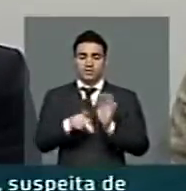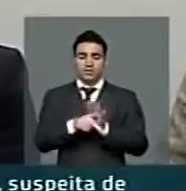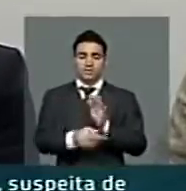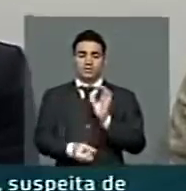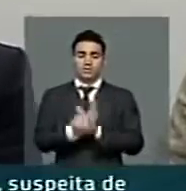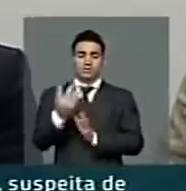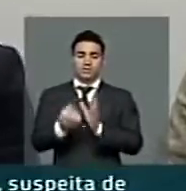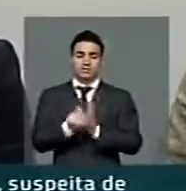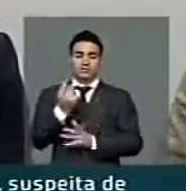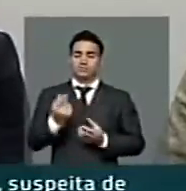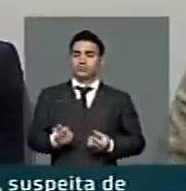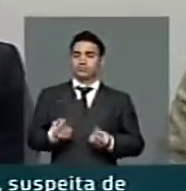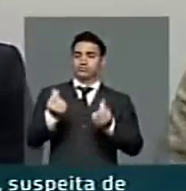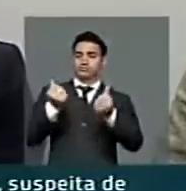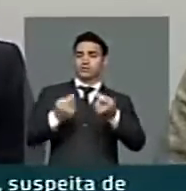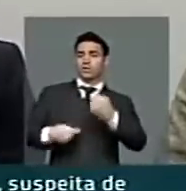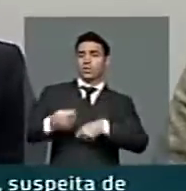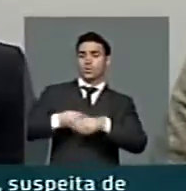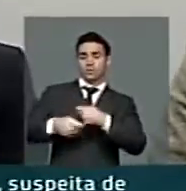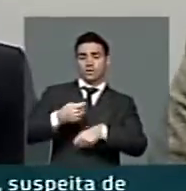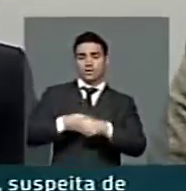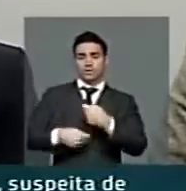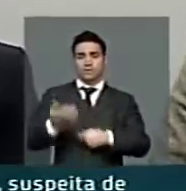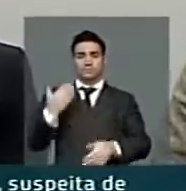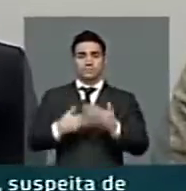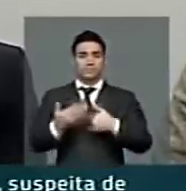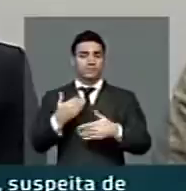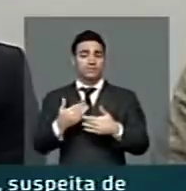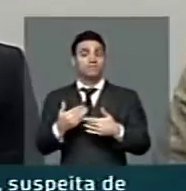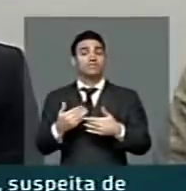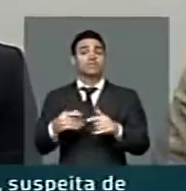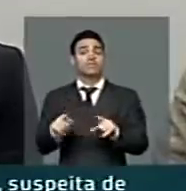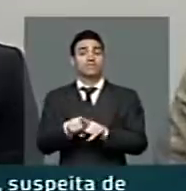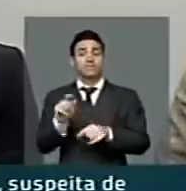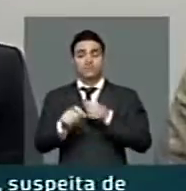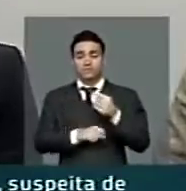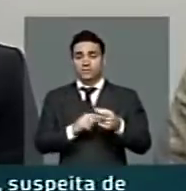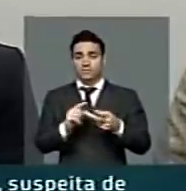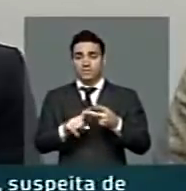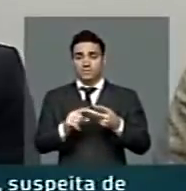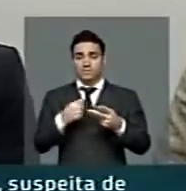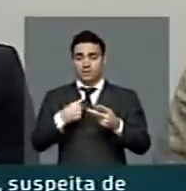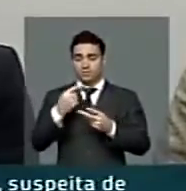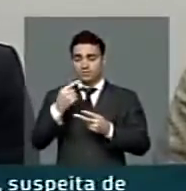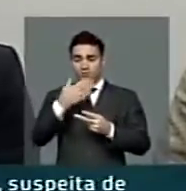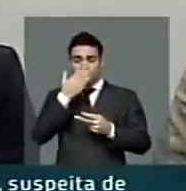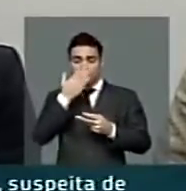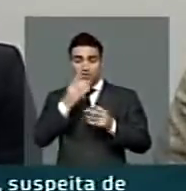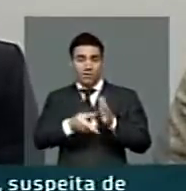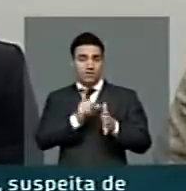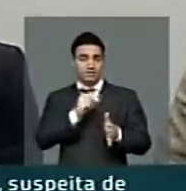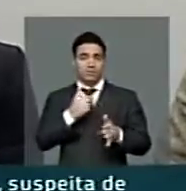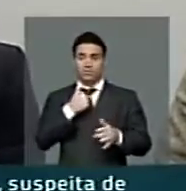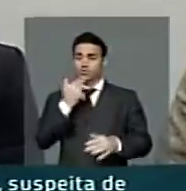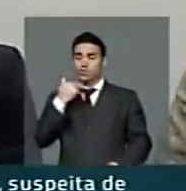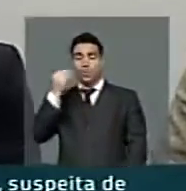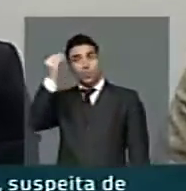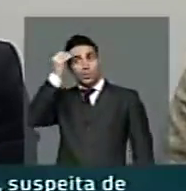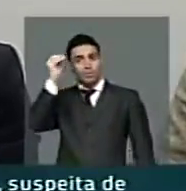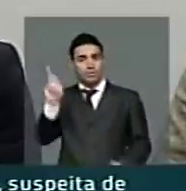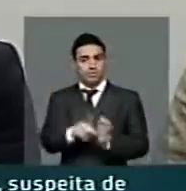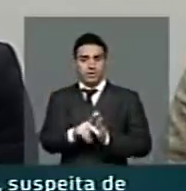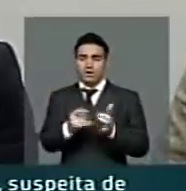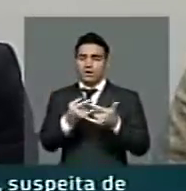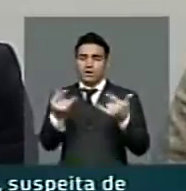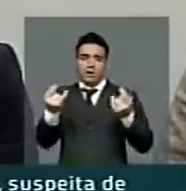de produção, como economia. A prostituição existe muito antes, portanto, a gente não pode culpar o capitalismo. De mais a mais, a